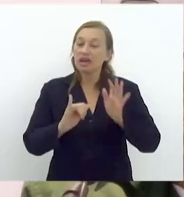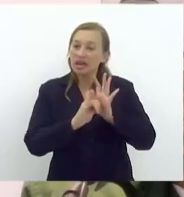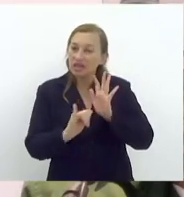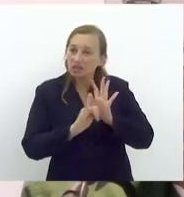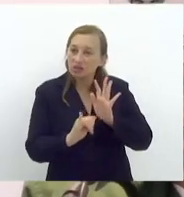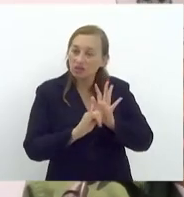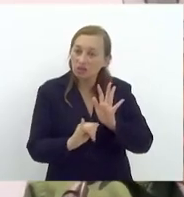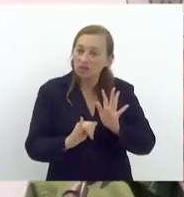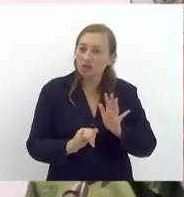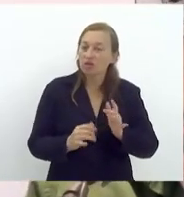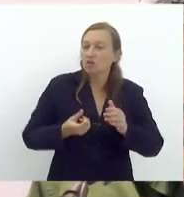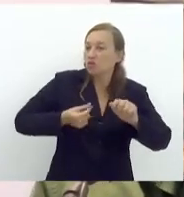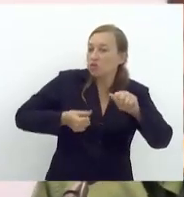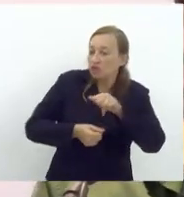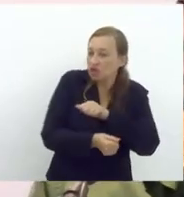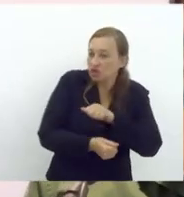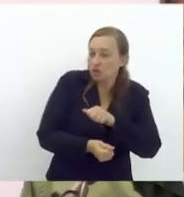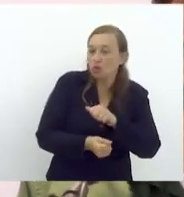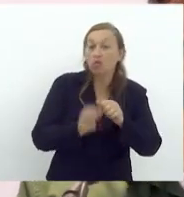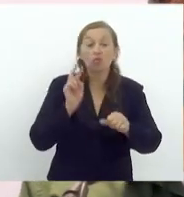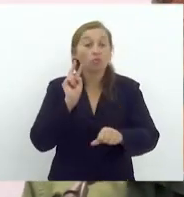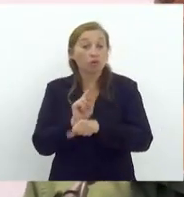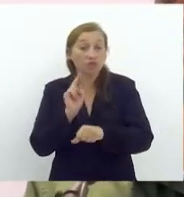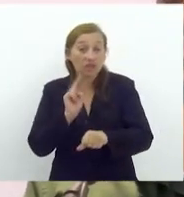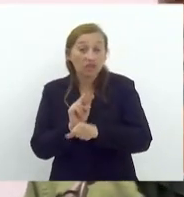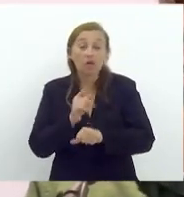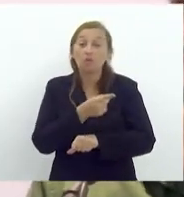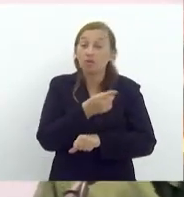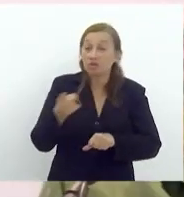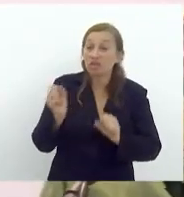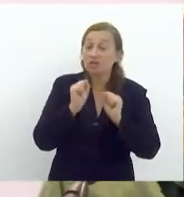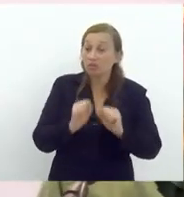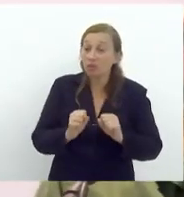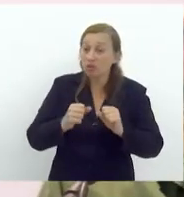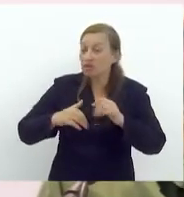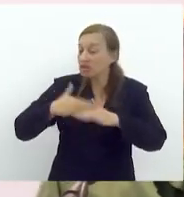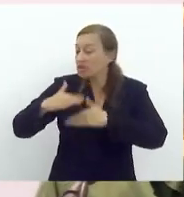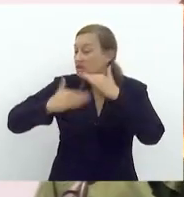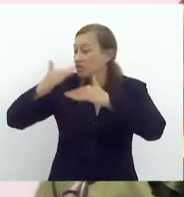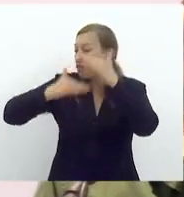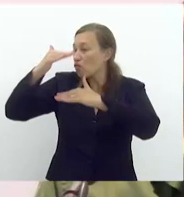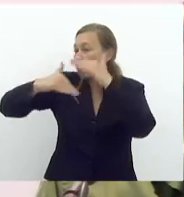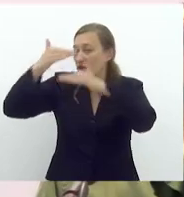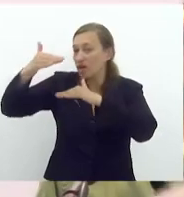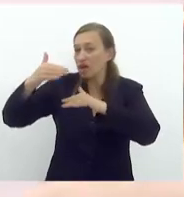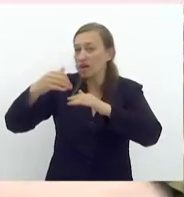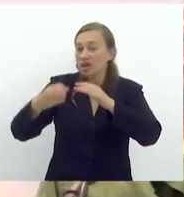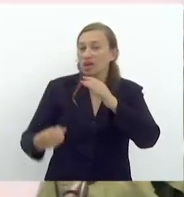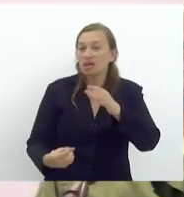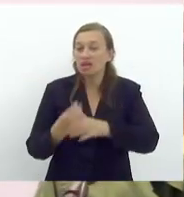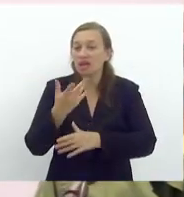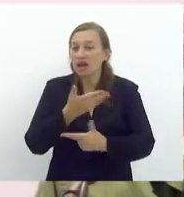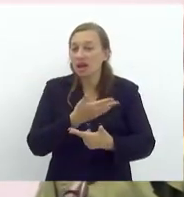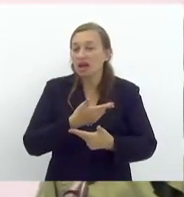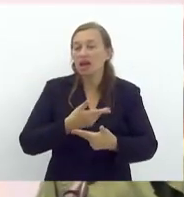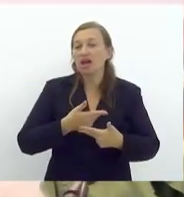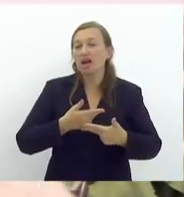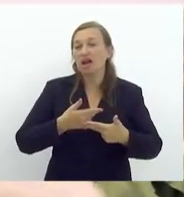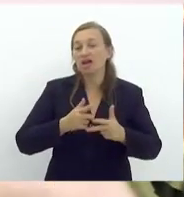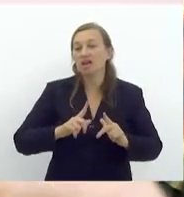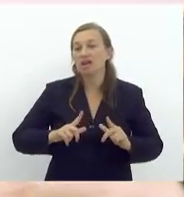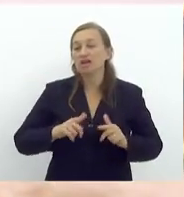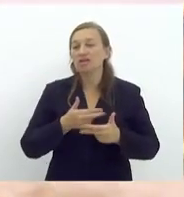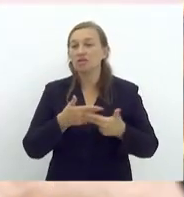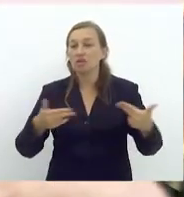com fomento com investimento com proteção para que vocês possam Decolar ganhar esse mundo construir suas vidas lá